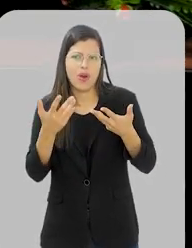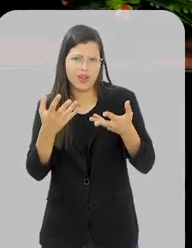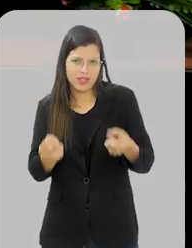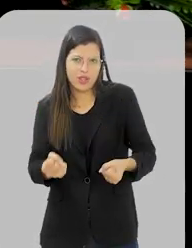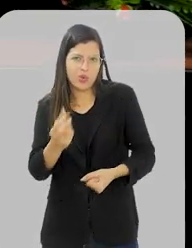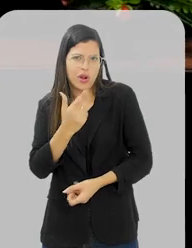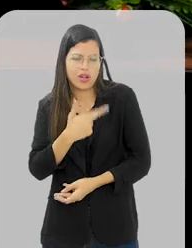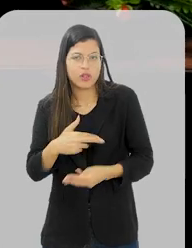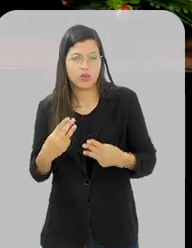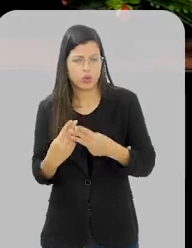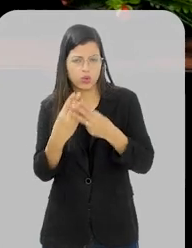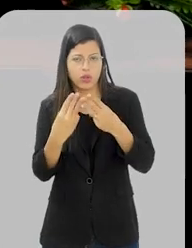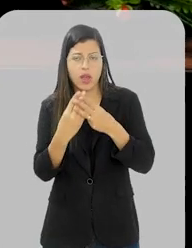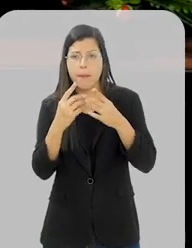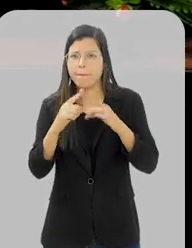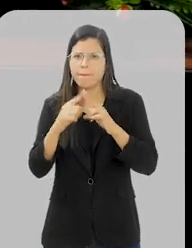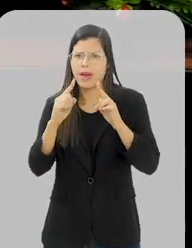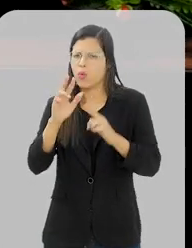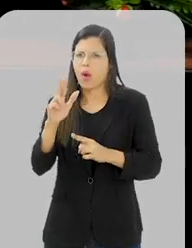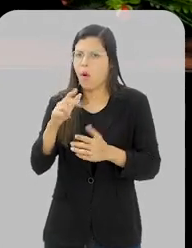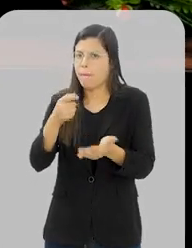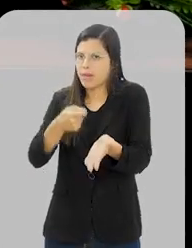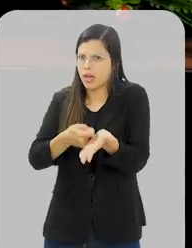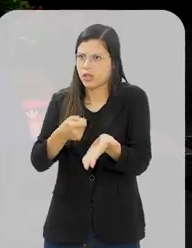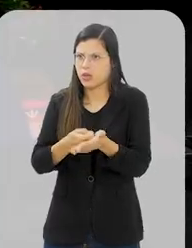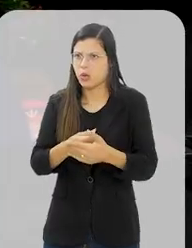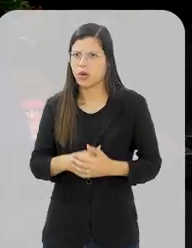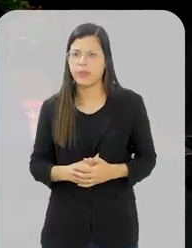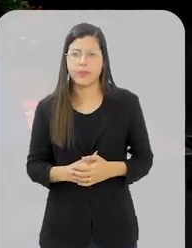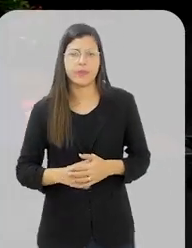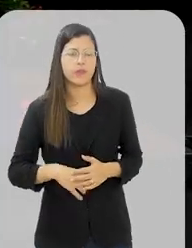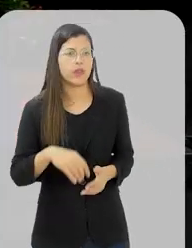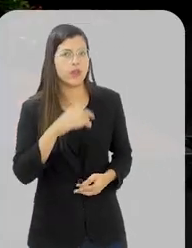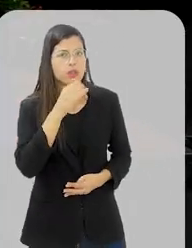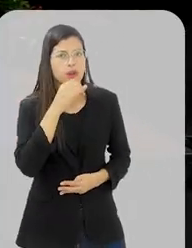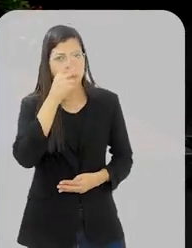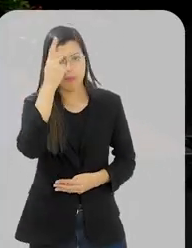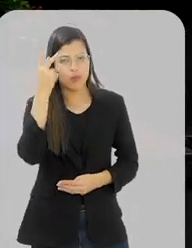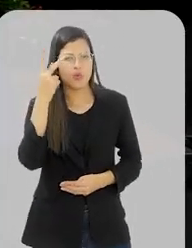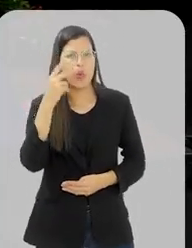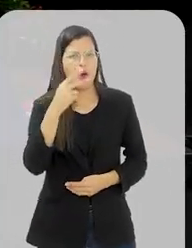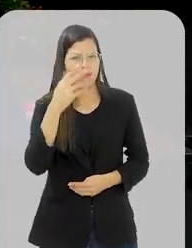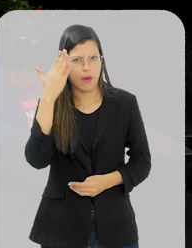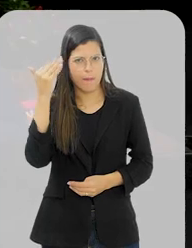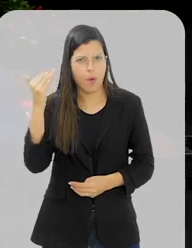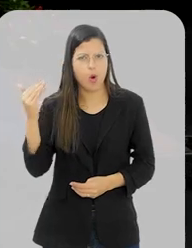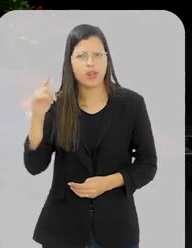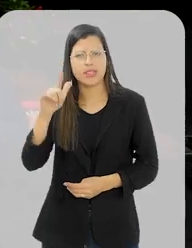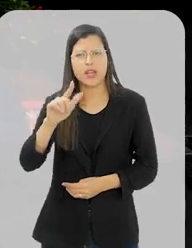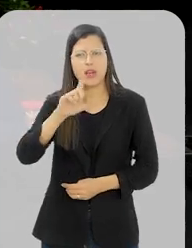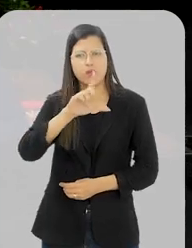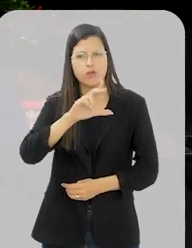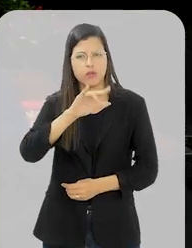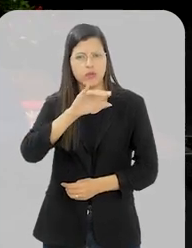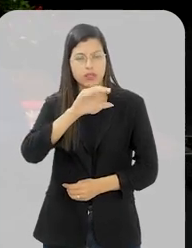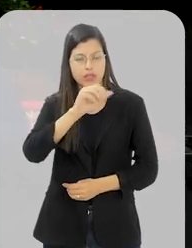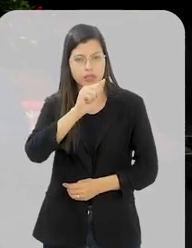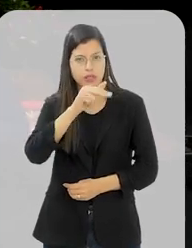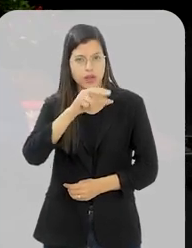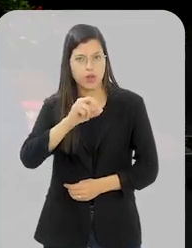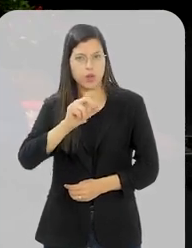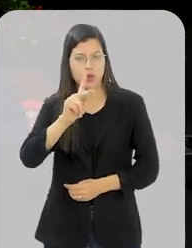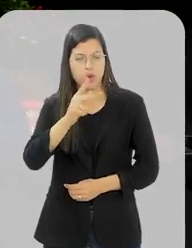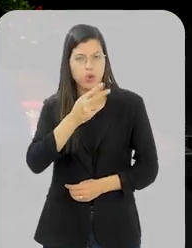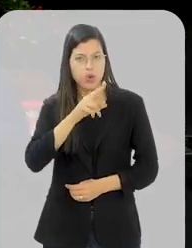não é obrigado tem não tem a menor condição como o caso por exemplo de uma pessoa conhecida que é o Luciano Hook